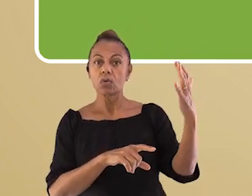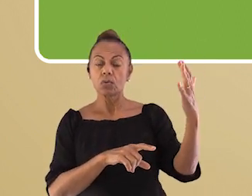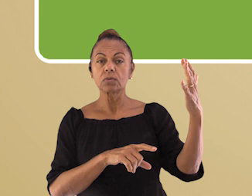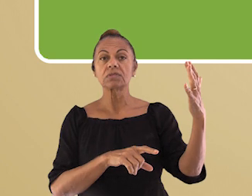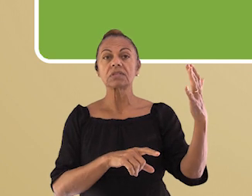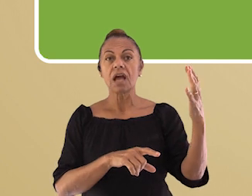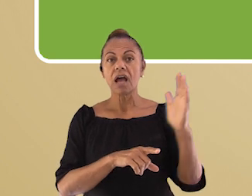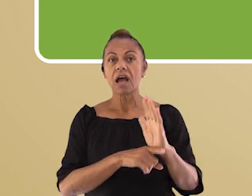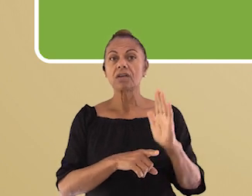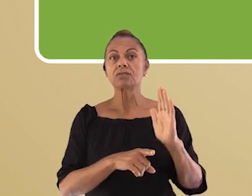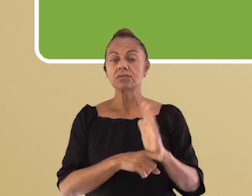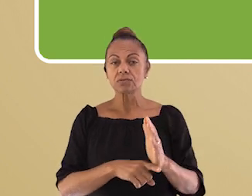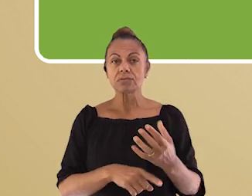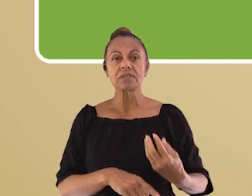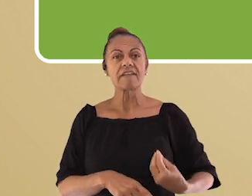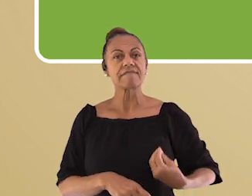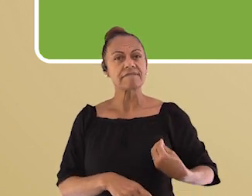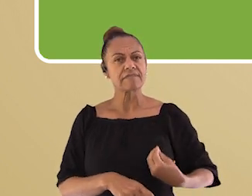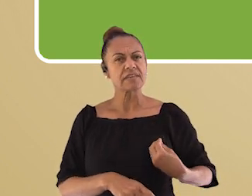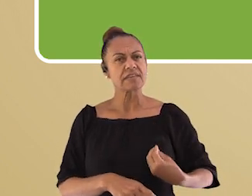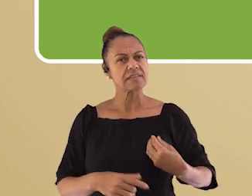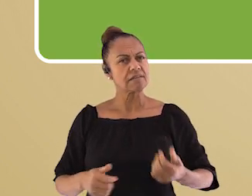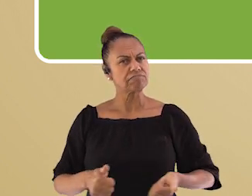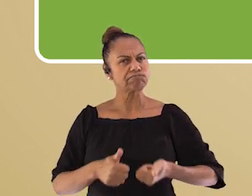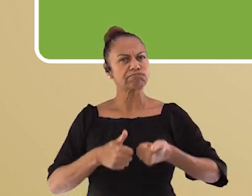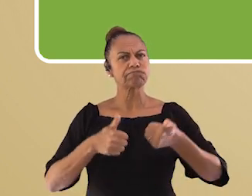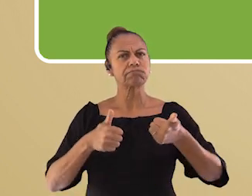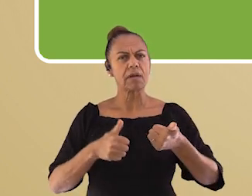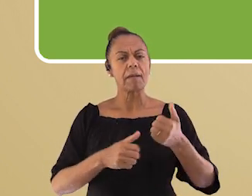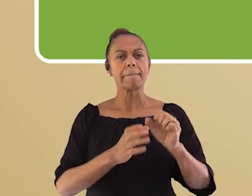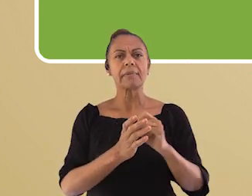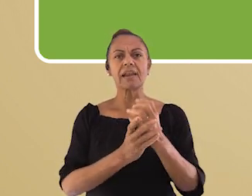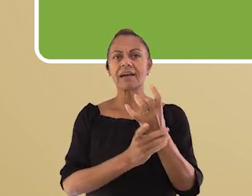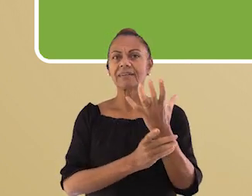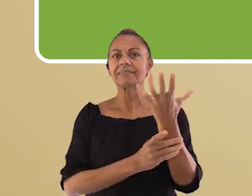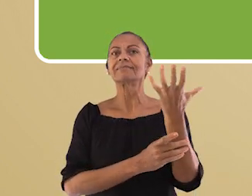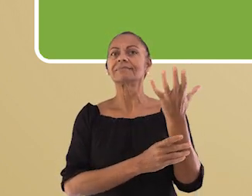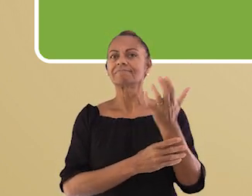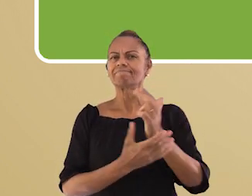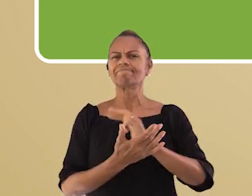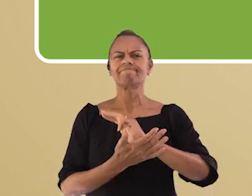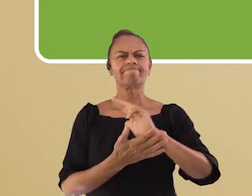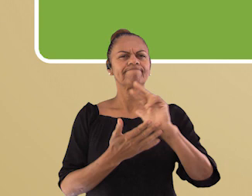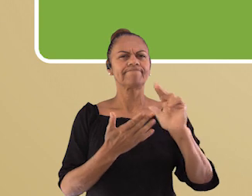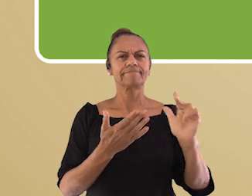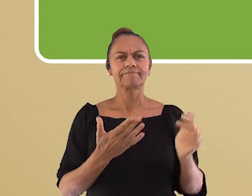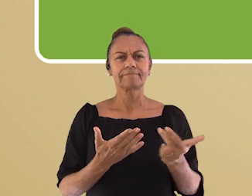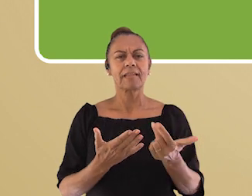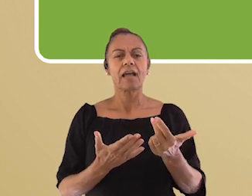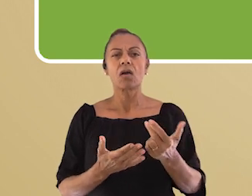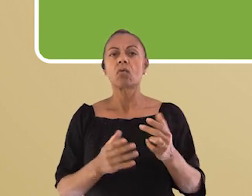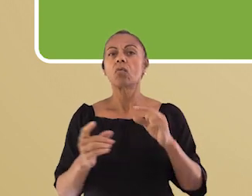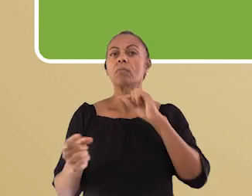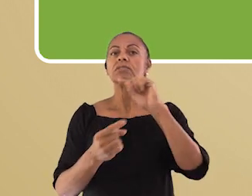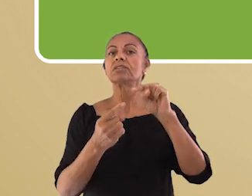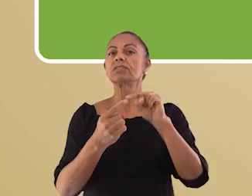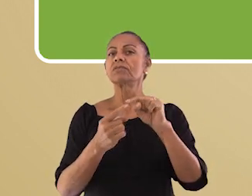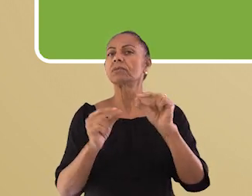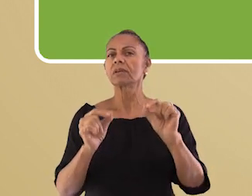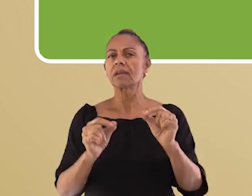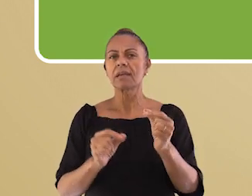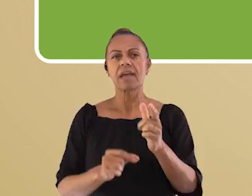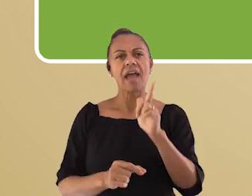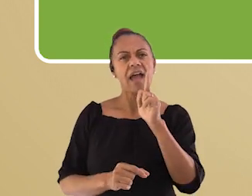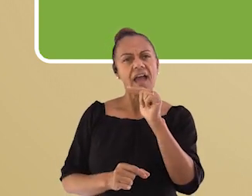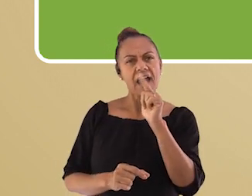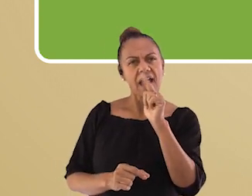da vida de plantas em geral. O objetivo da nossa aula é compreender a importância da água para